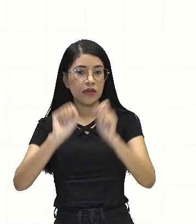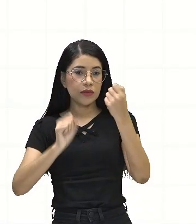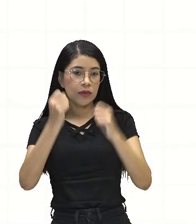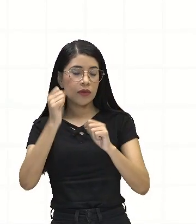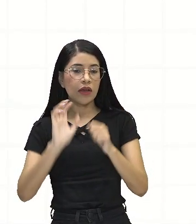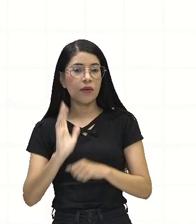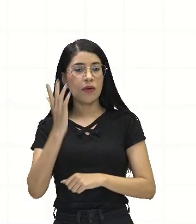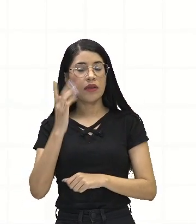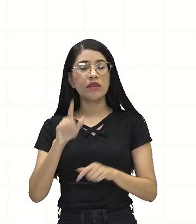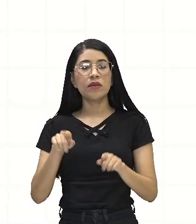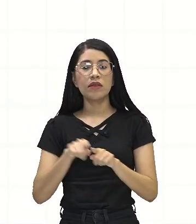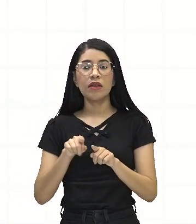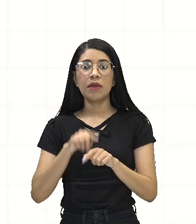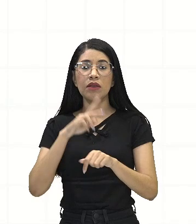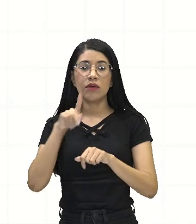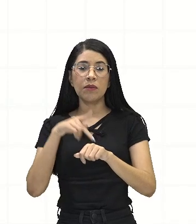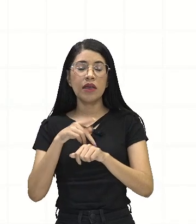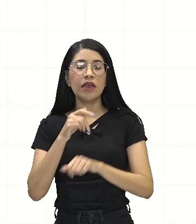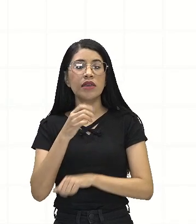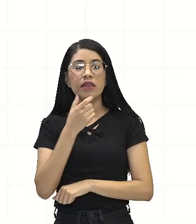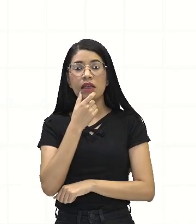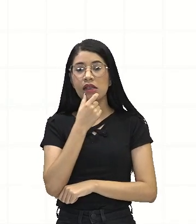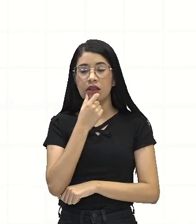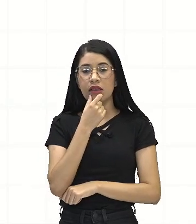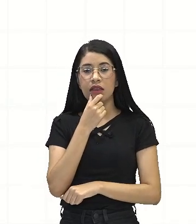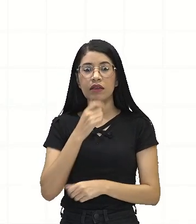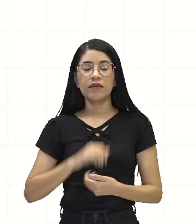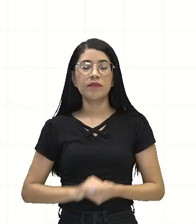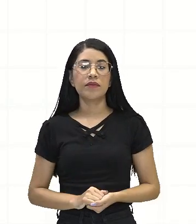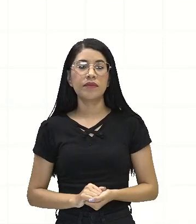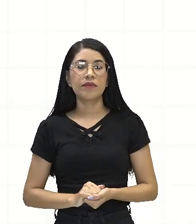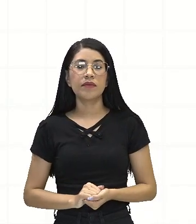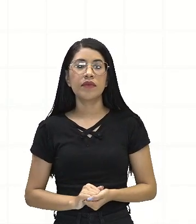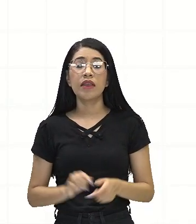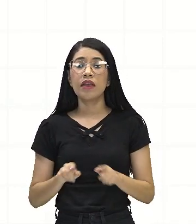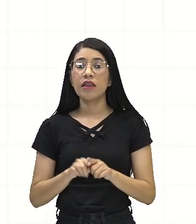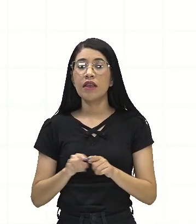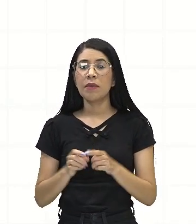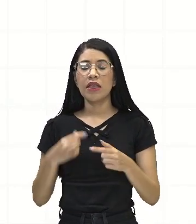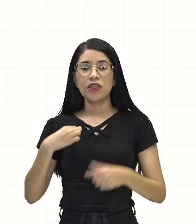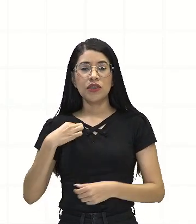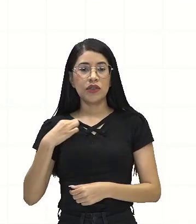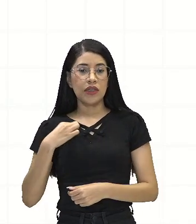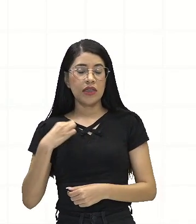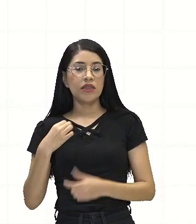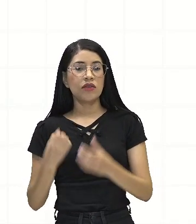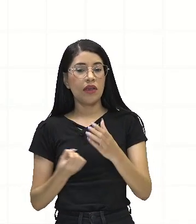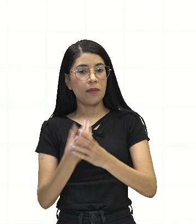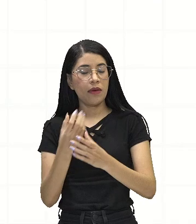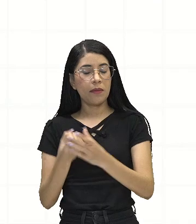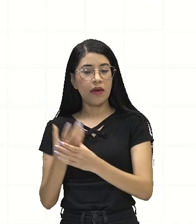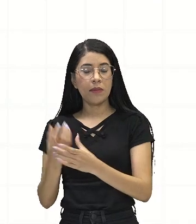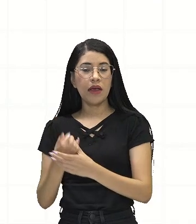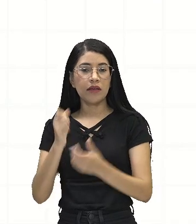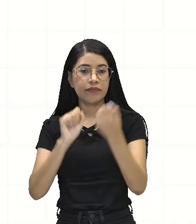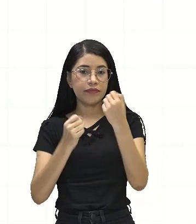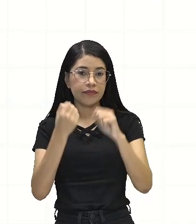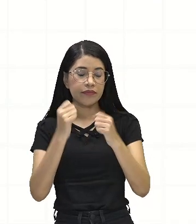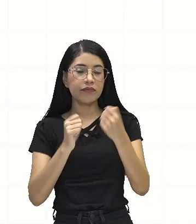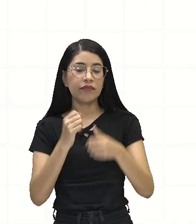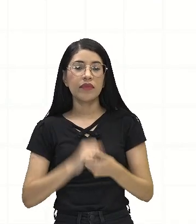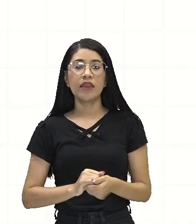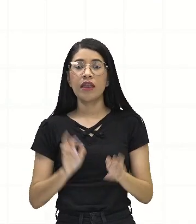o florescimento da indústria têxtil lá na Inglaterra, tá bom? A indústria têxtil é a indústria de tecidos. No caso aí, essa